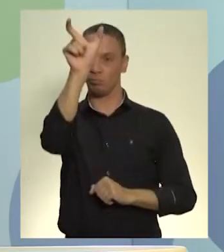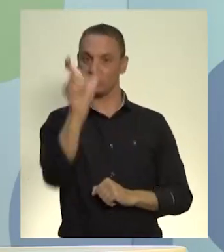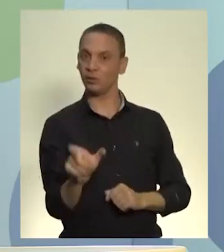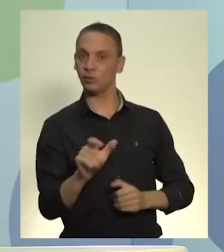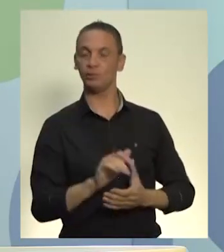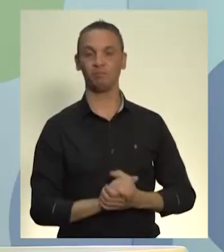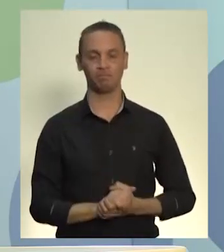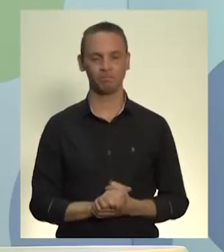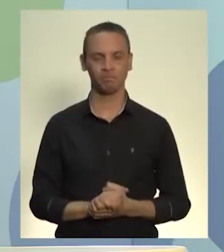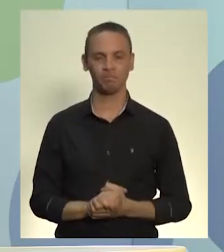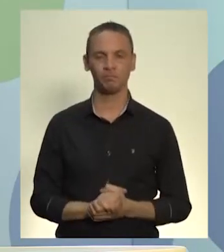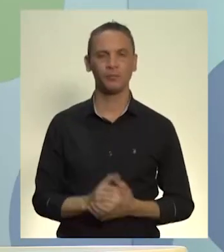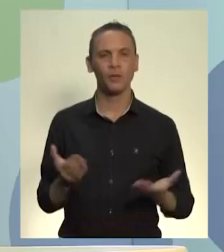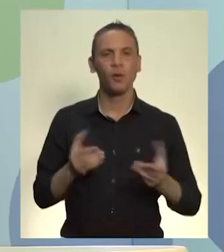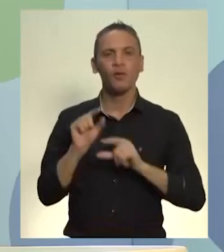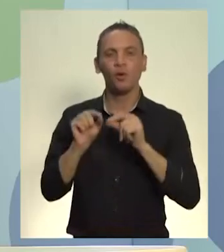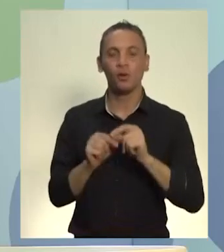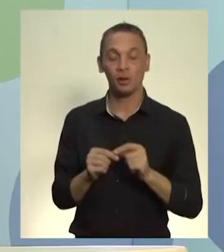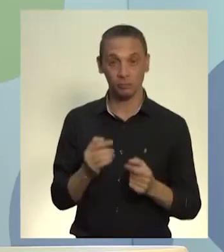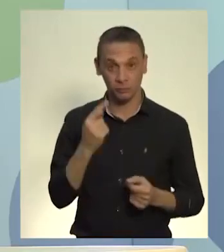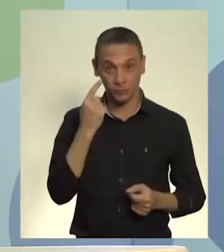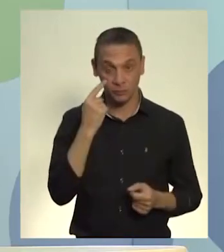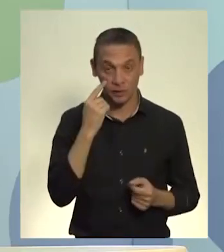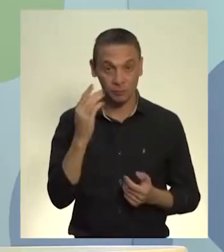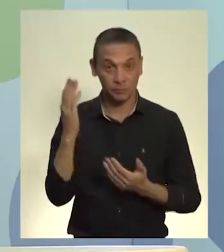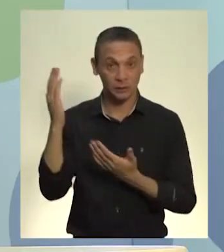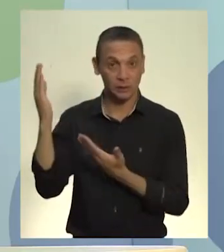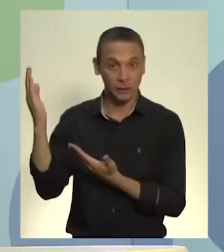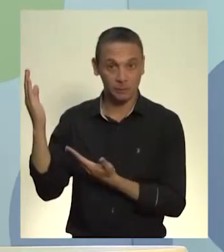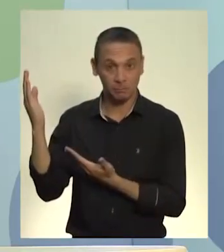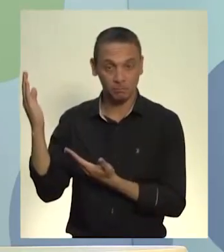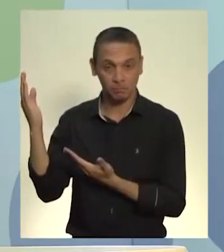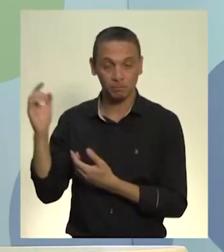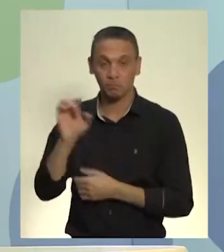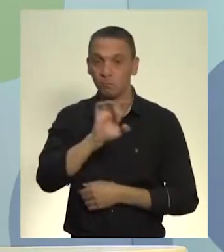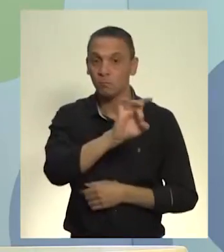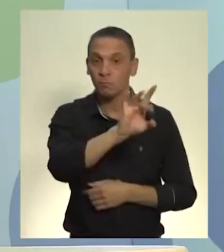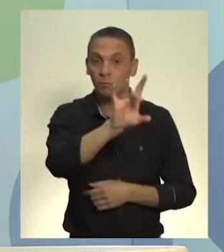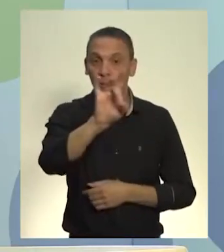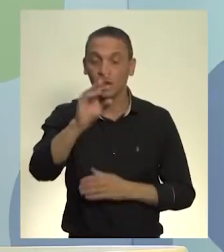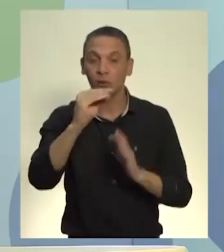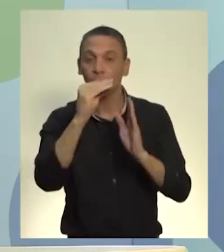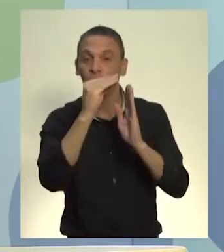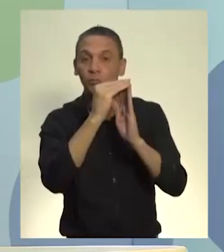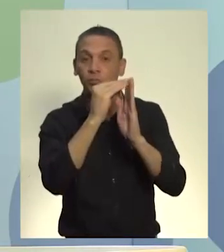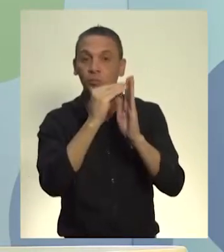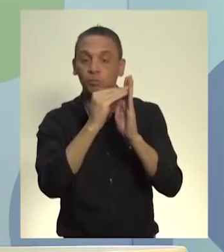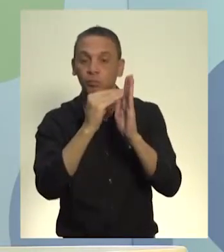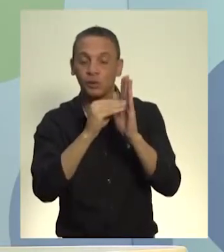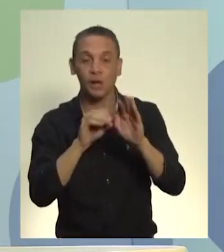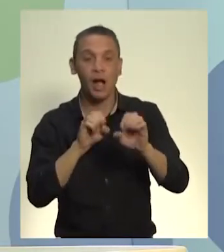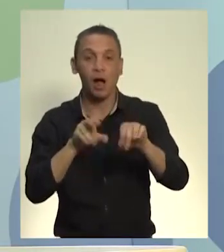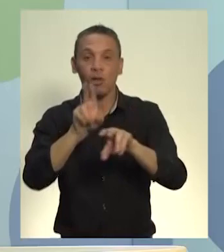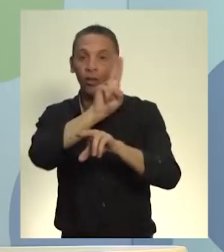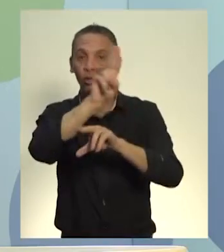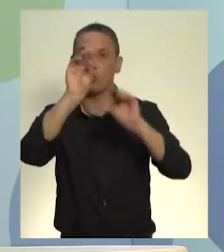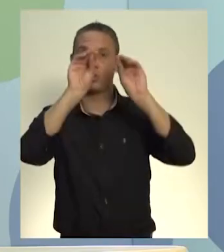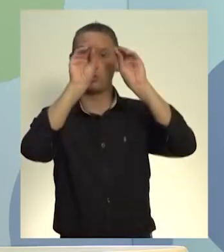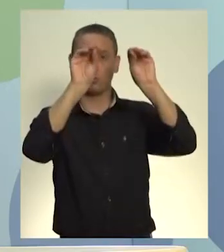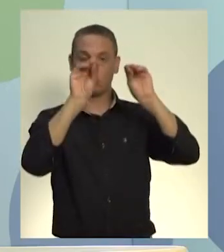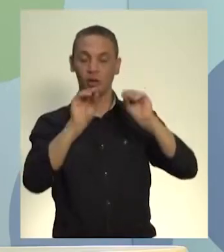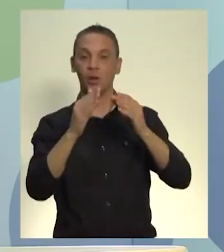eu vou pedir para vocês? Vou colocar novamente na tela, vocês anotem o nome da aula, identificando minhas competências, e